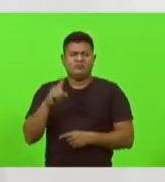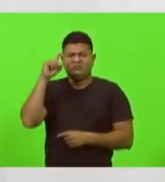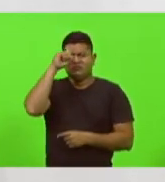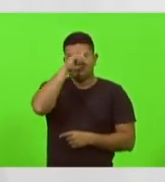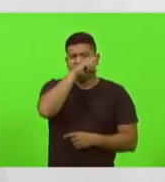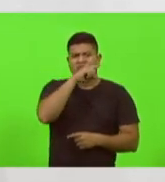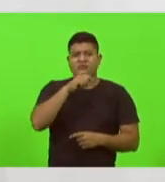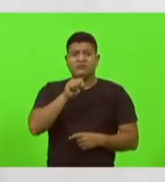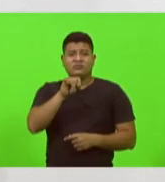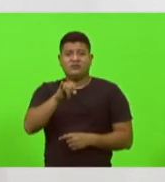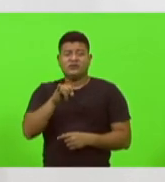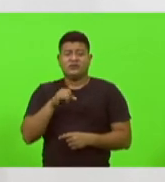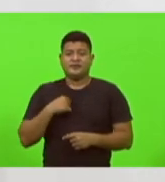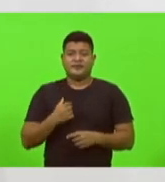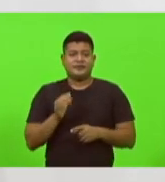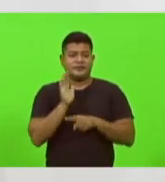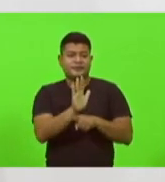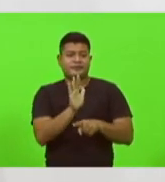sem a ajuda